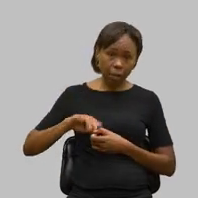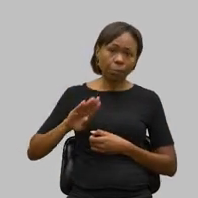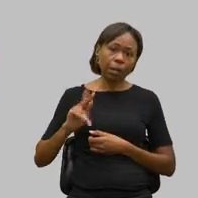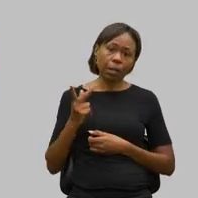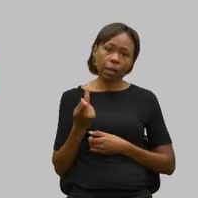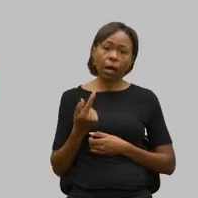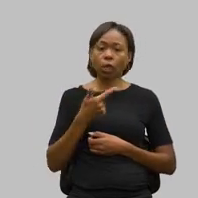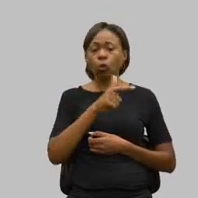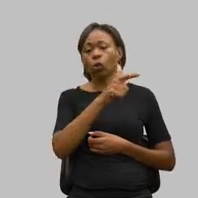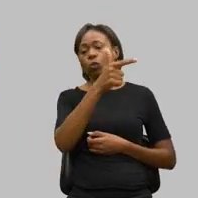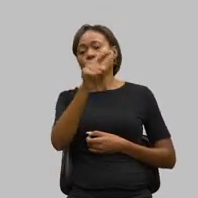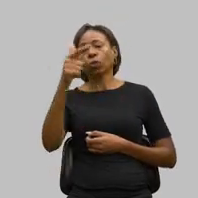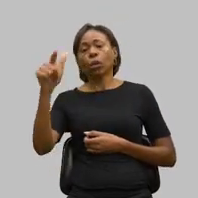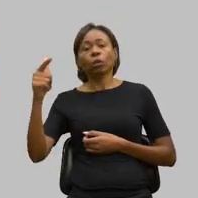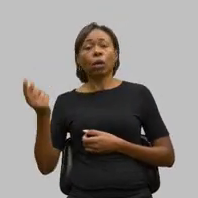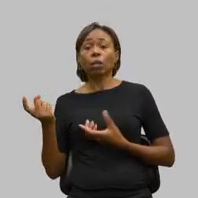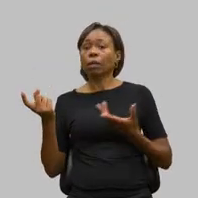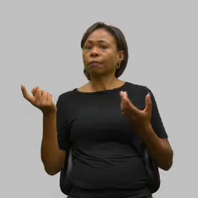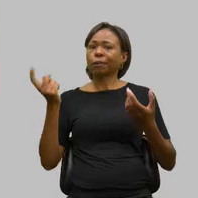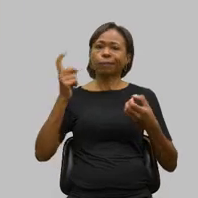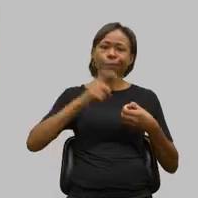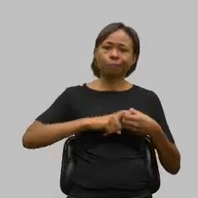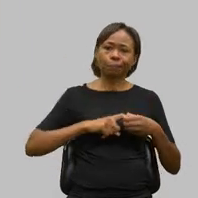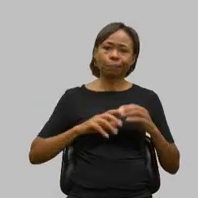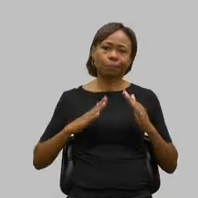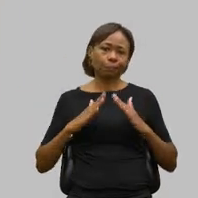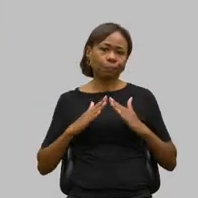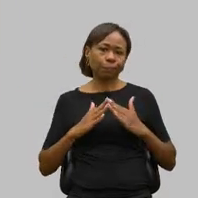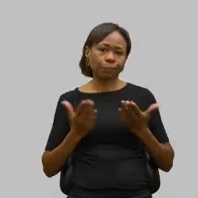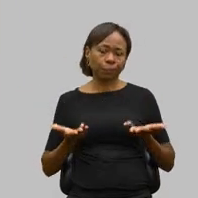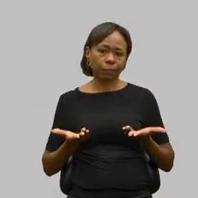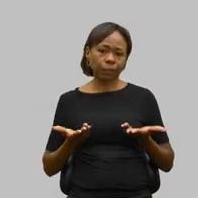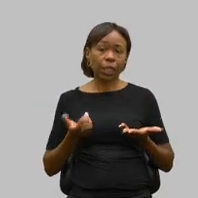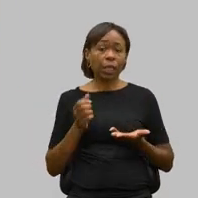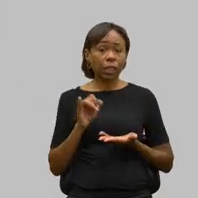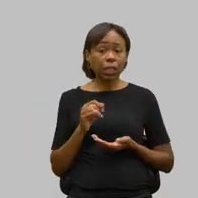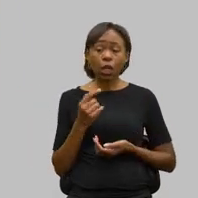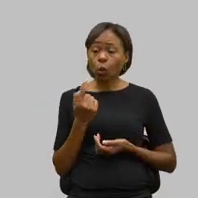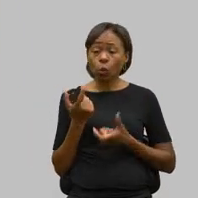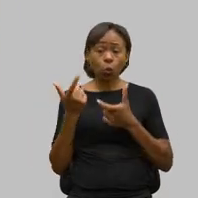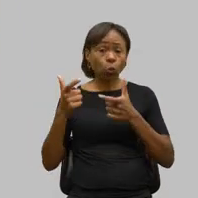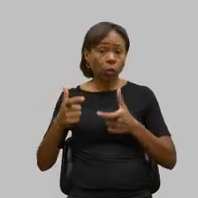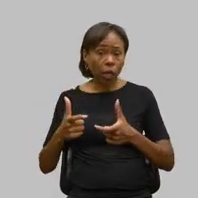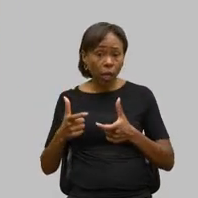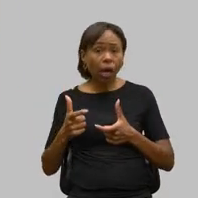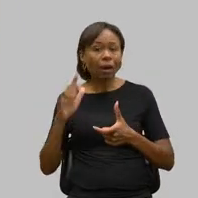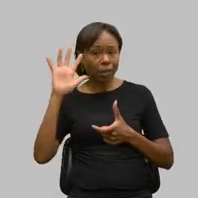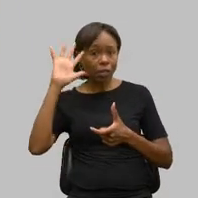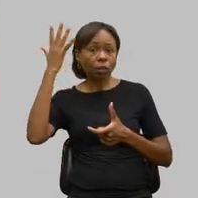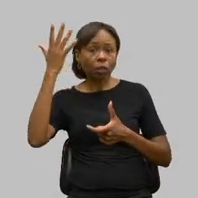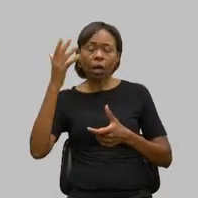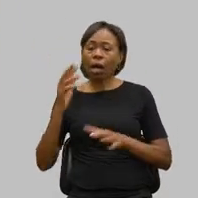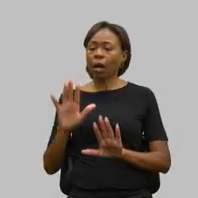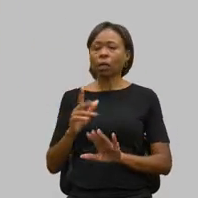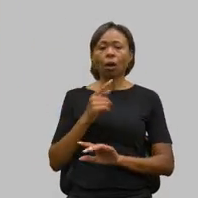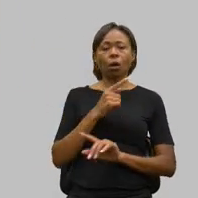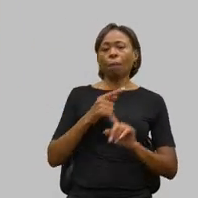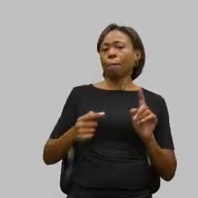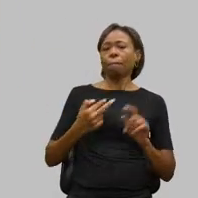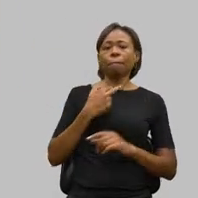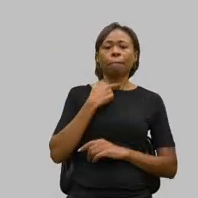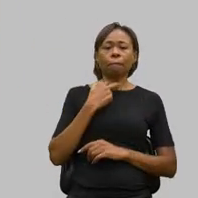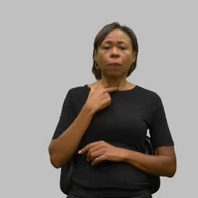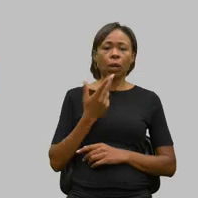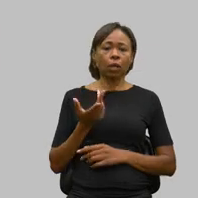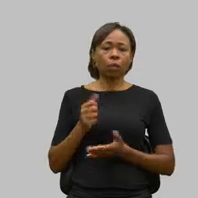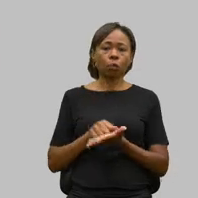e voltava para casa. E quando alguém se dispõe a resolver, é punido e não pode ser resolvido. E já tivemos